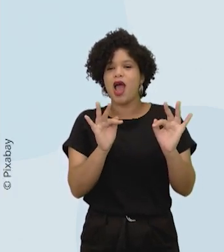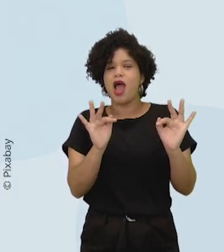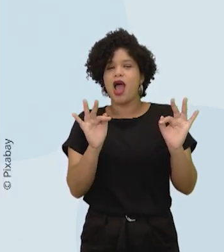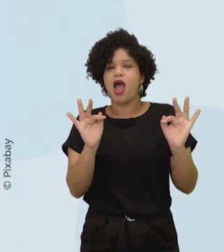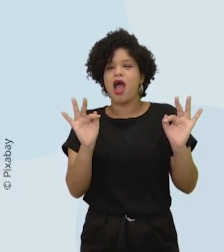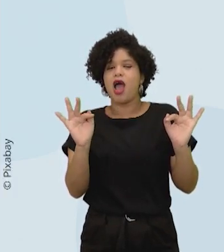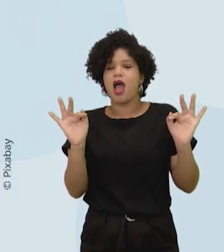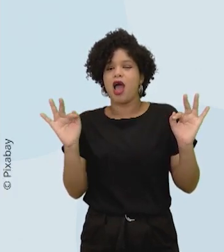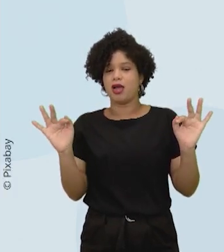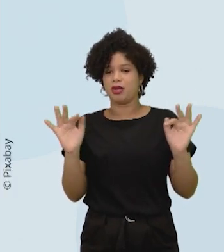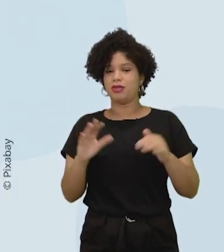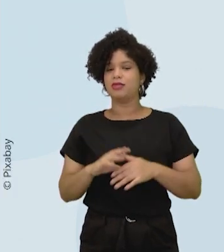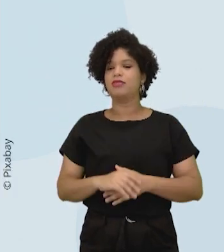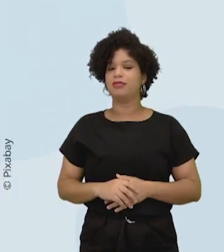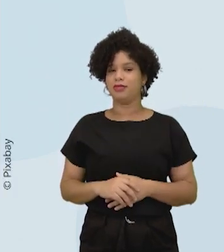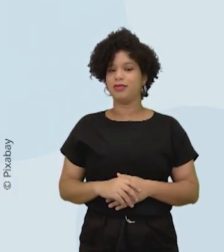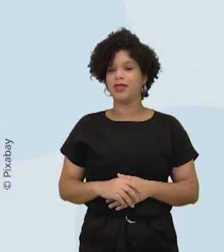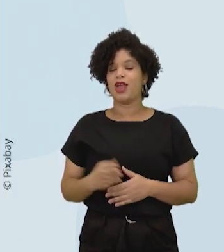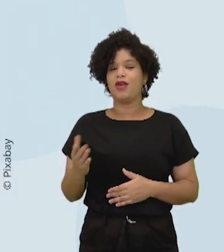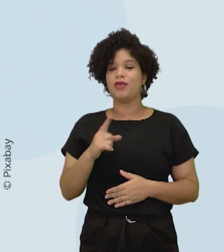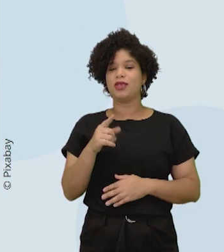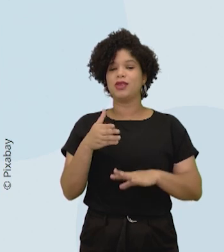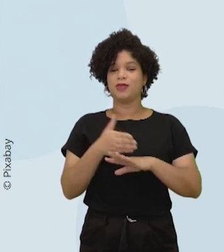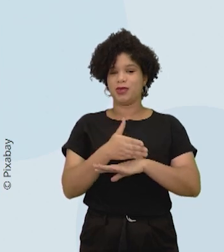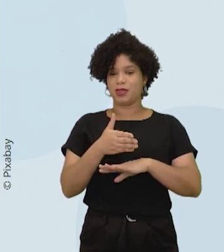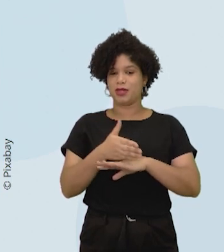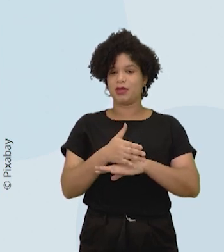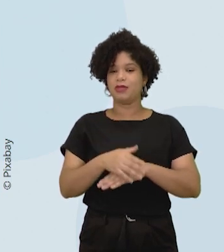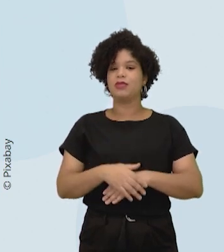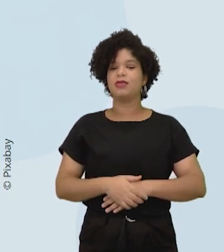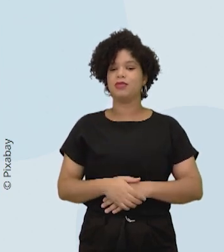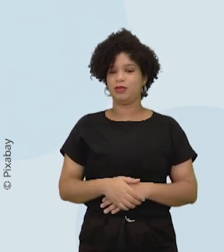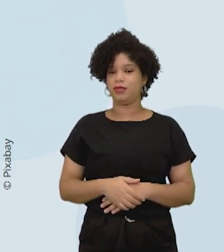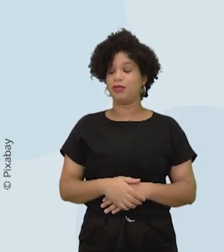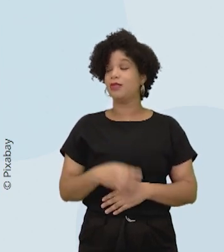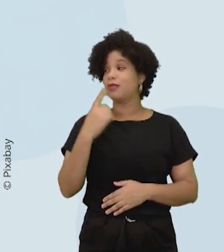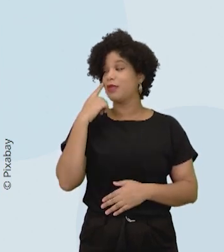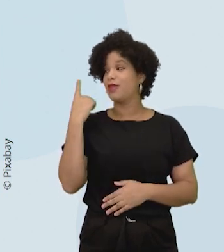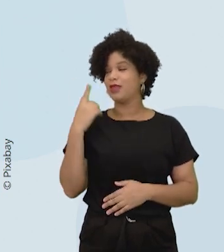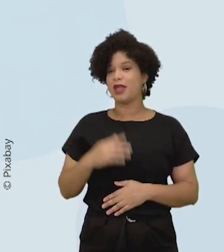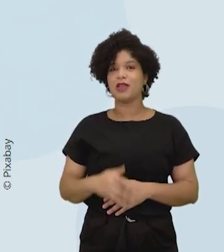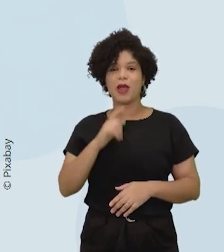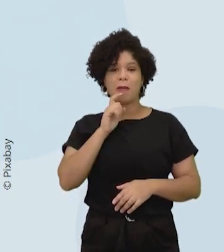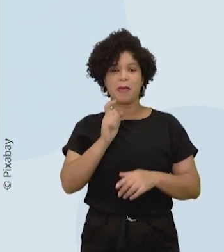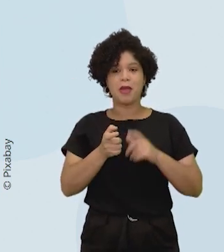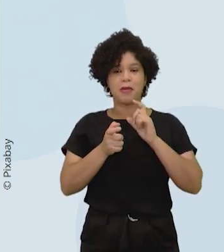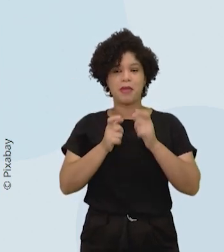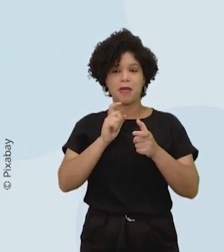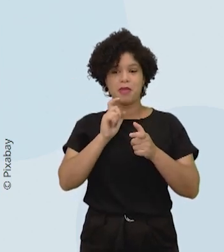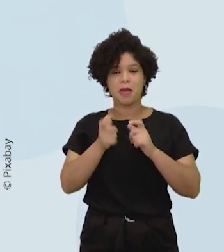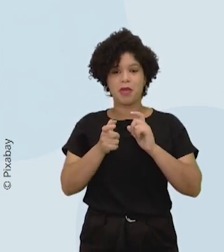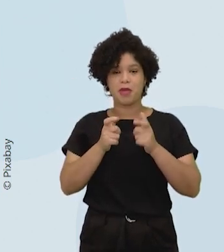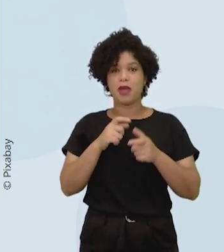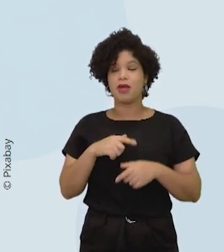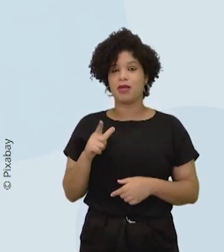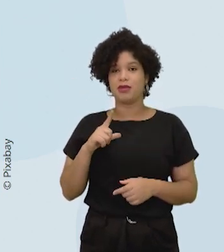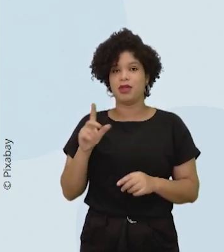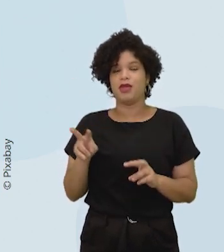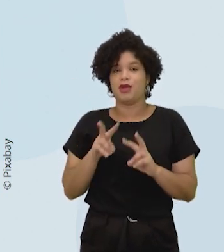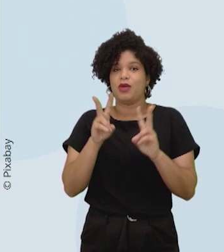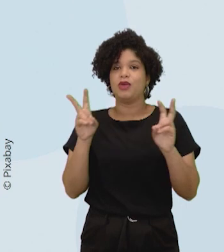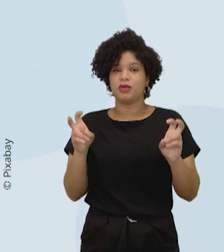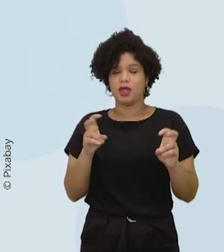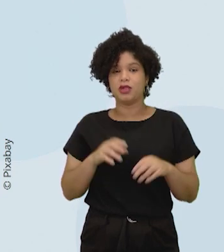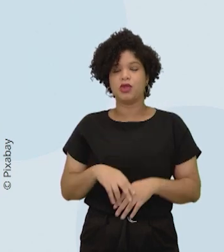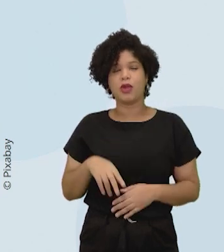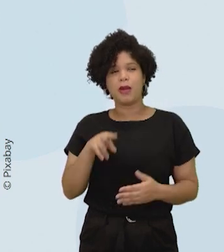para começar, eu vou pedir para que vocês participem comigo o seguinte. Temos aí um meme, né? Uma imagem com um texto verbal e não